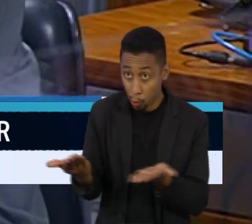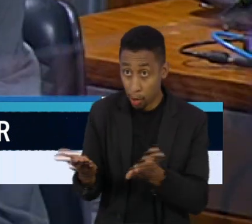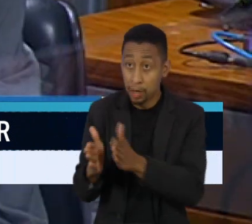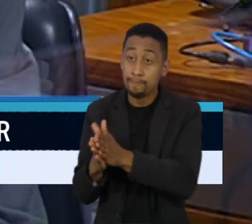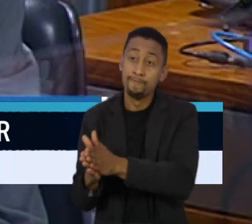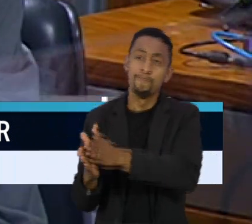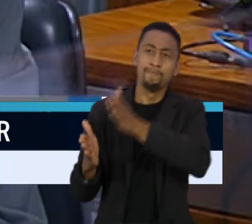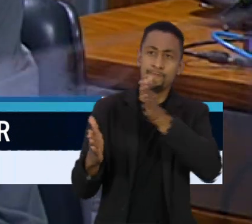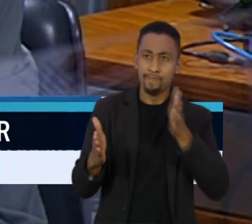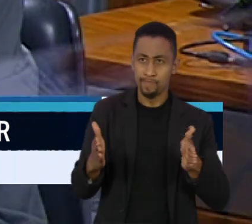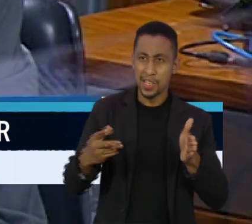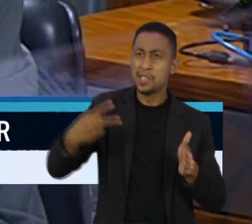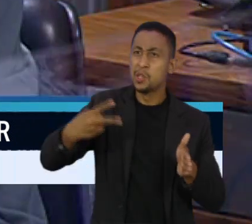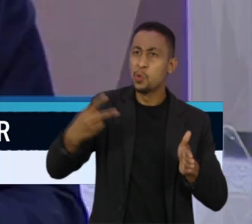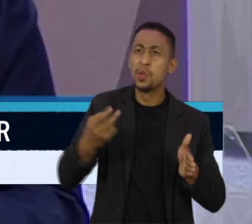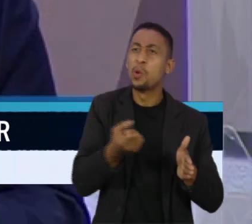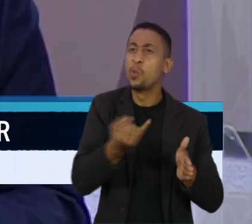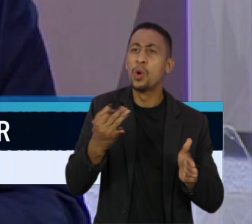dias, ministro?